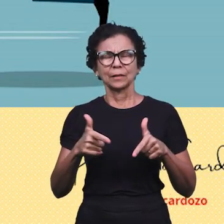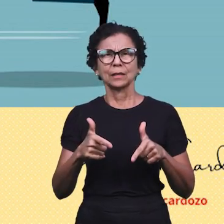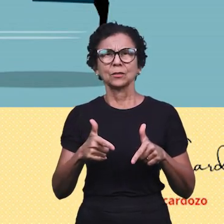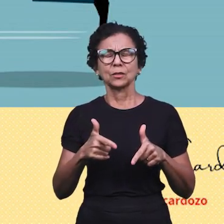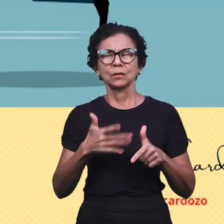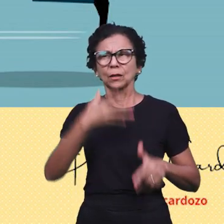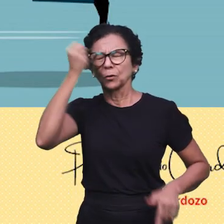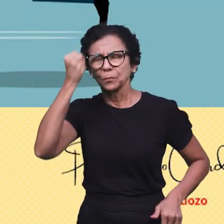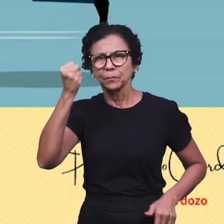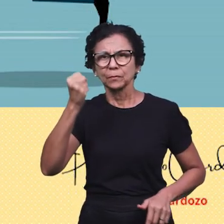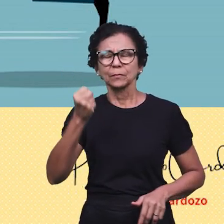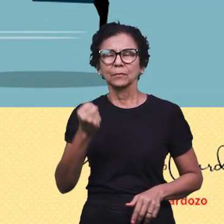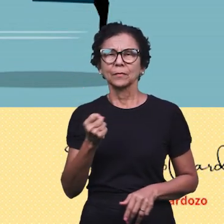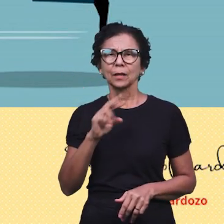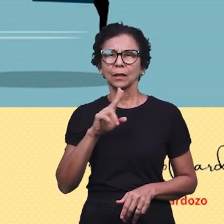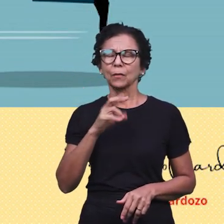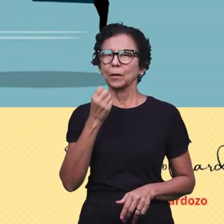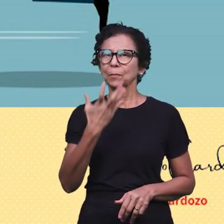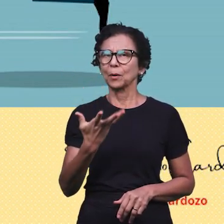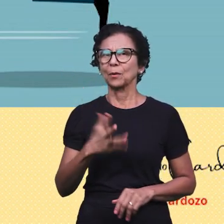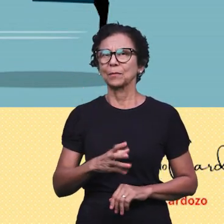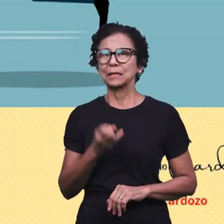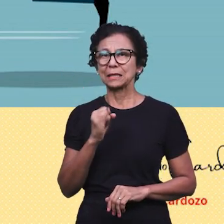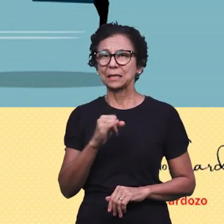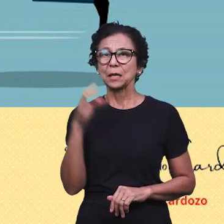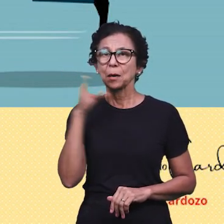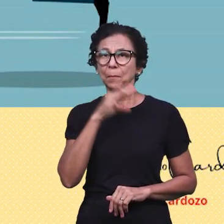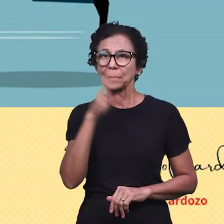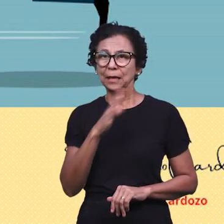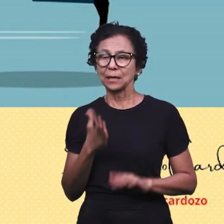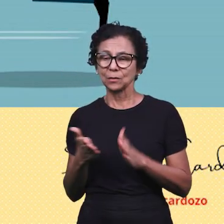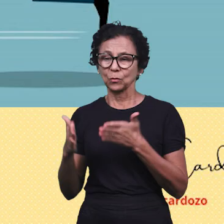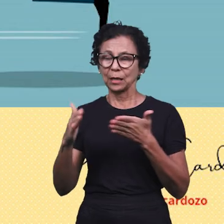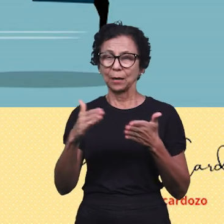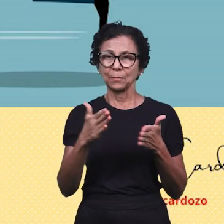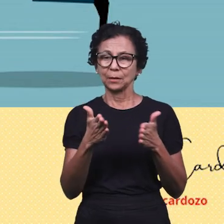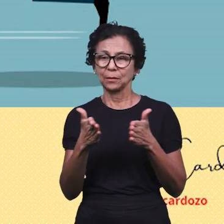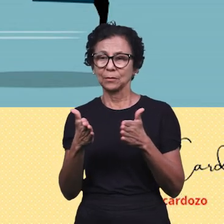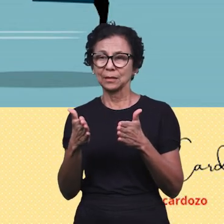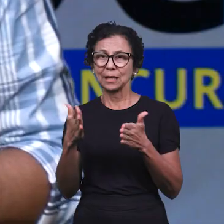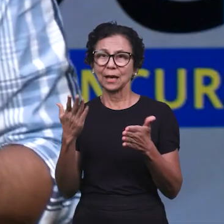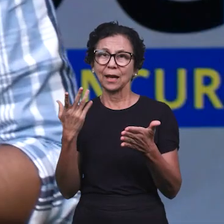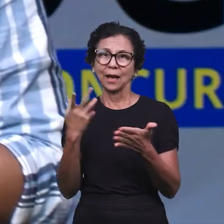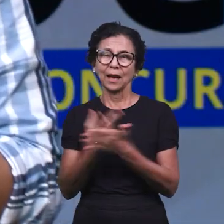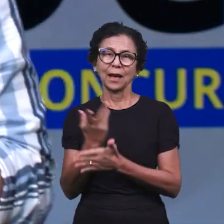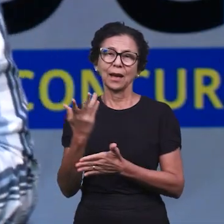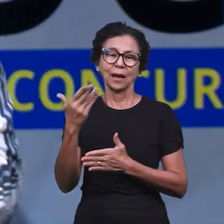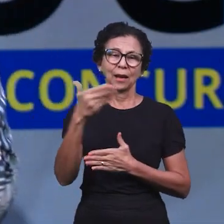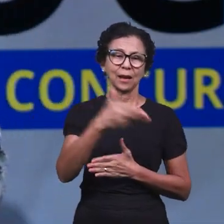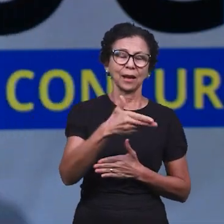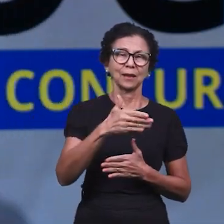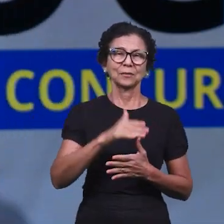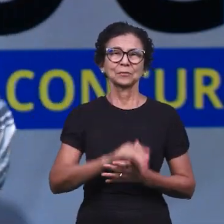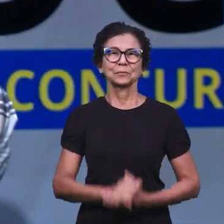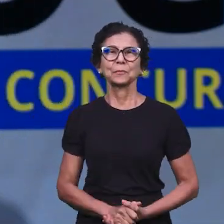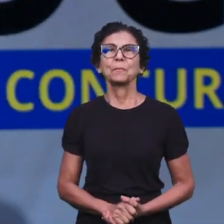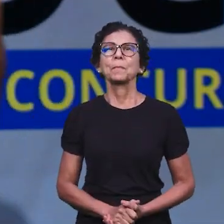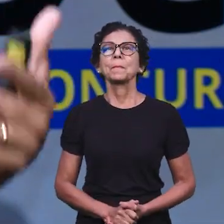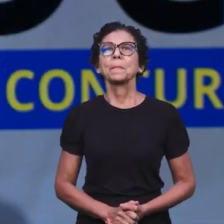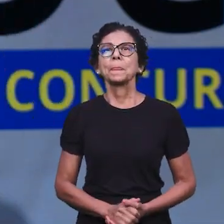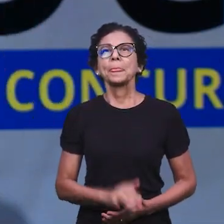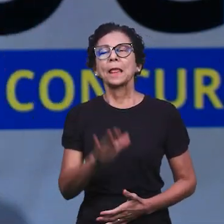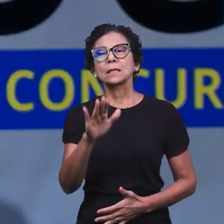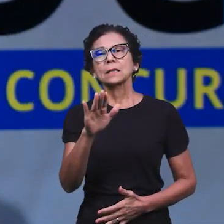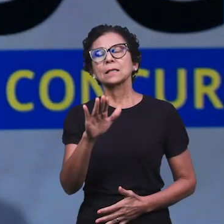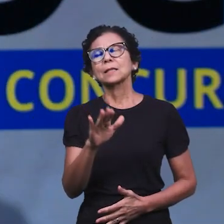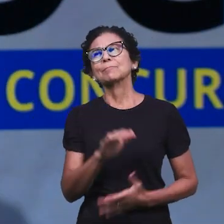se apressa erra o caminho. Olha que palavra aí que se aplica muito aos estudos. Eu sei que você, de repente, está querendo